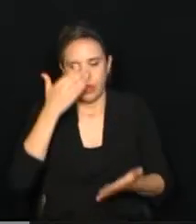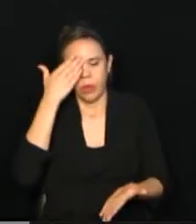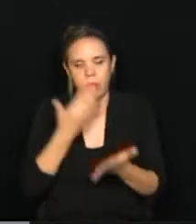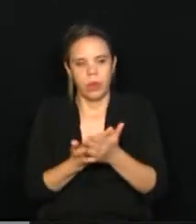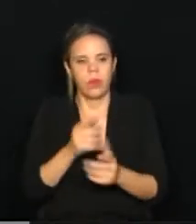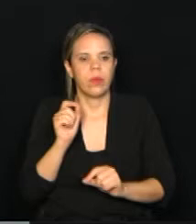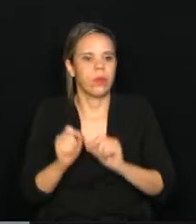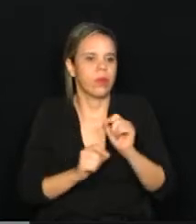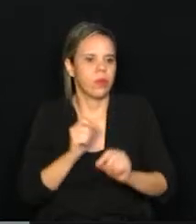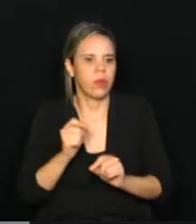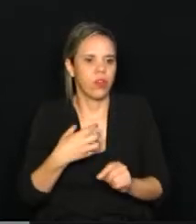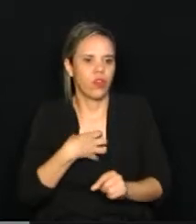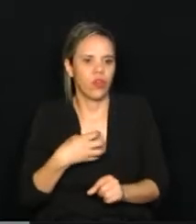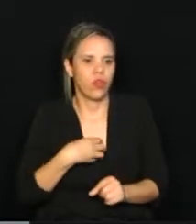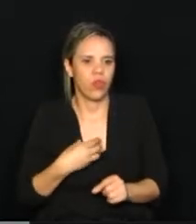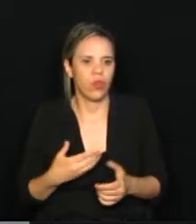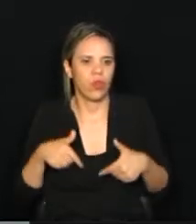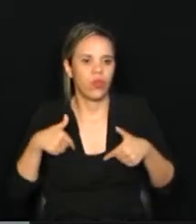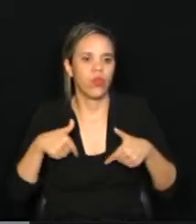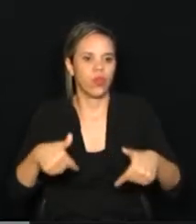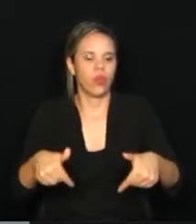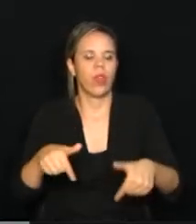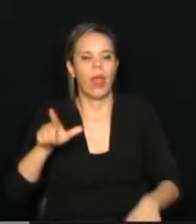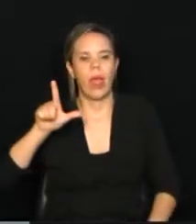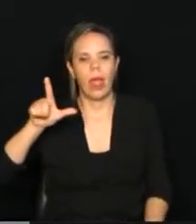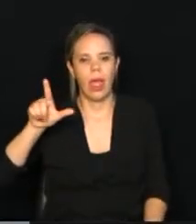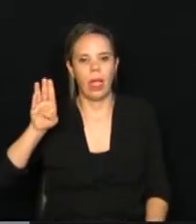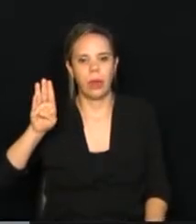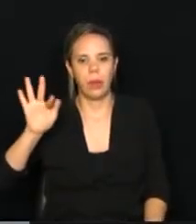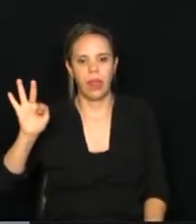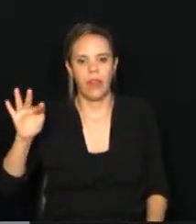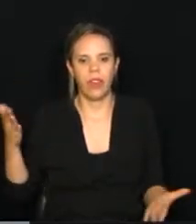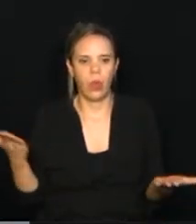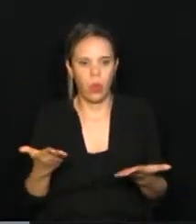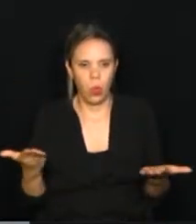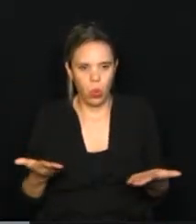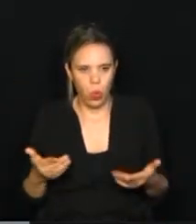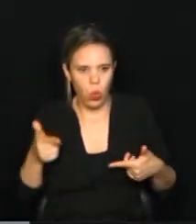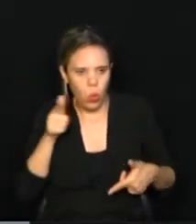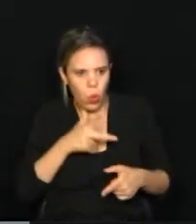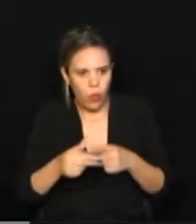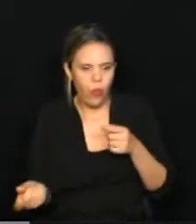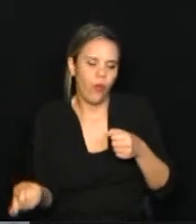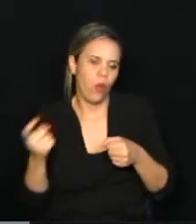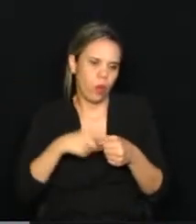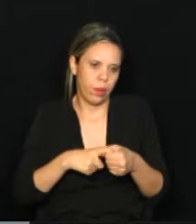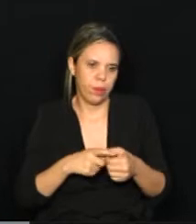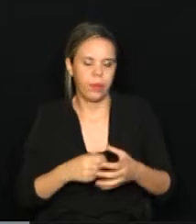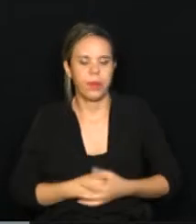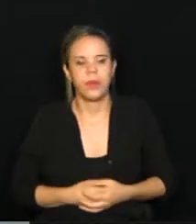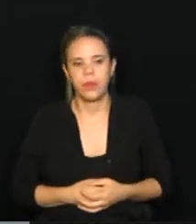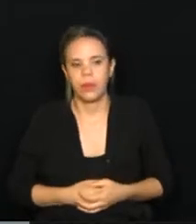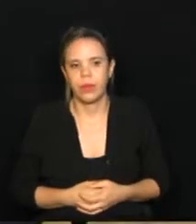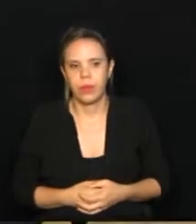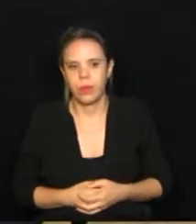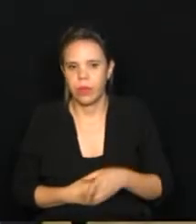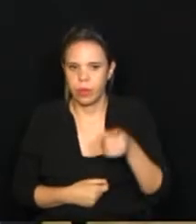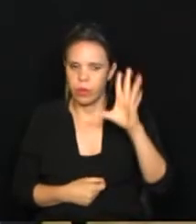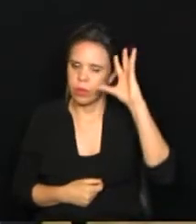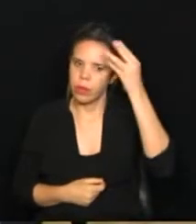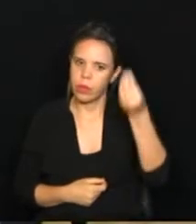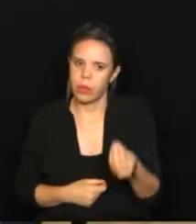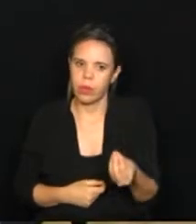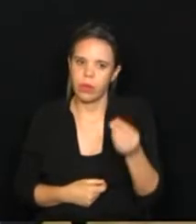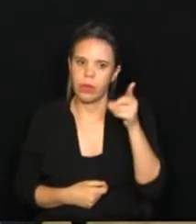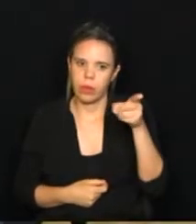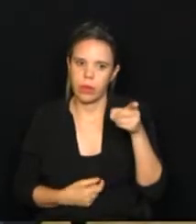que do jeito que eu tô atuando na LBF hoje, fez com que eu conseguisse voltar. Você entende que